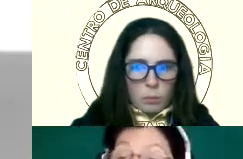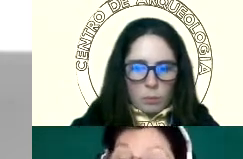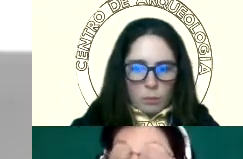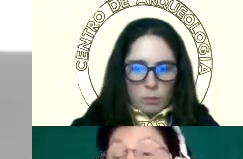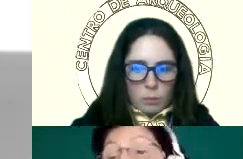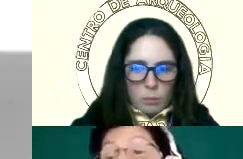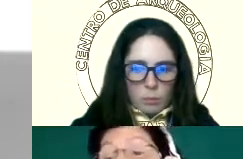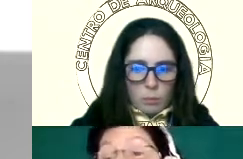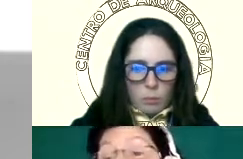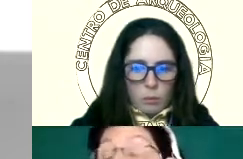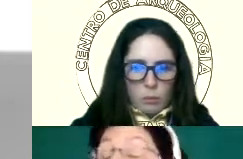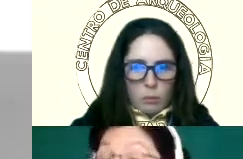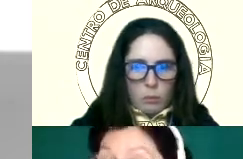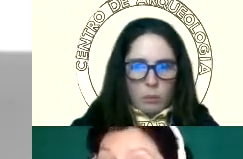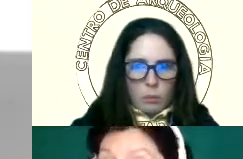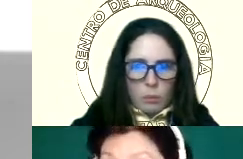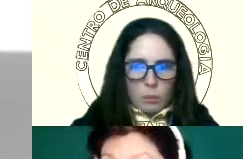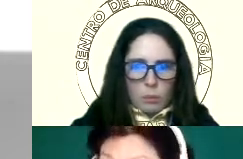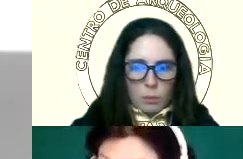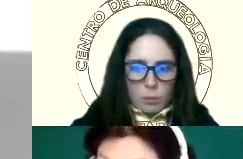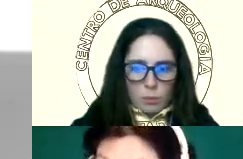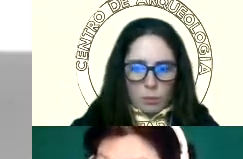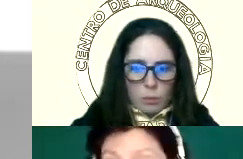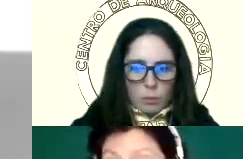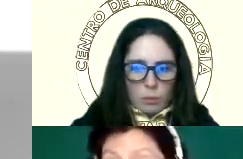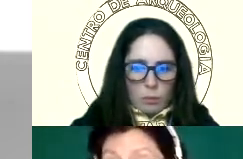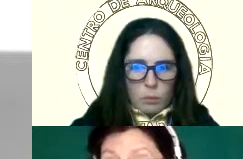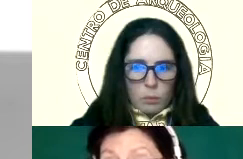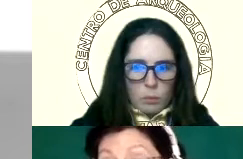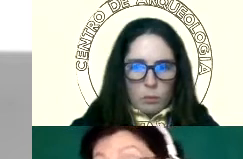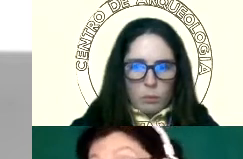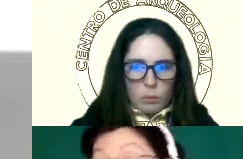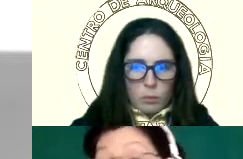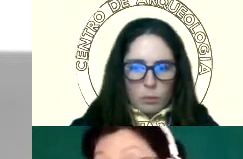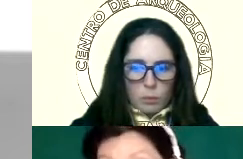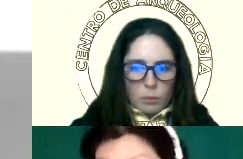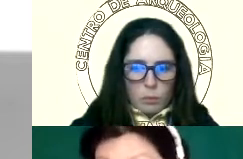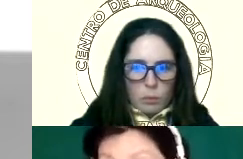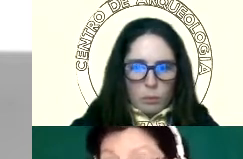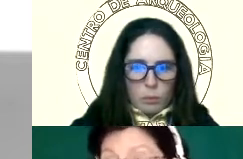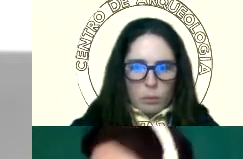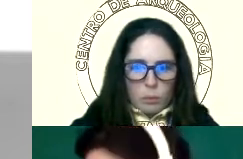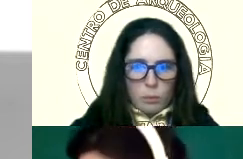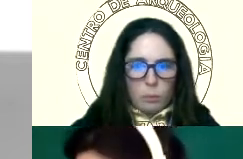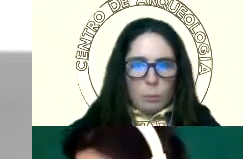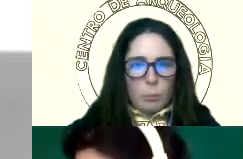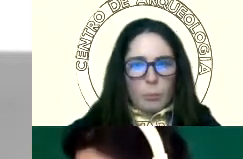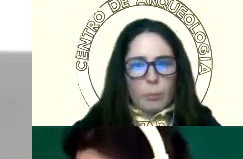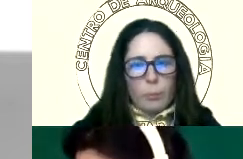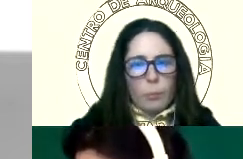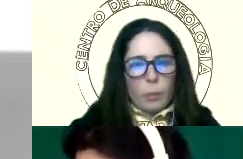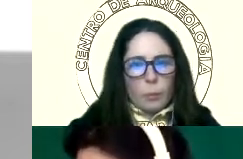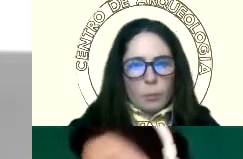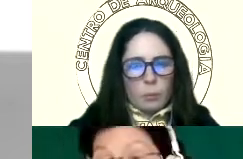associado um catálogo muitíssimo bem documentado, com toda a documentação que foi possível reunir,